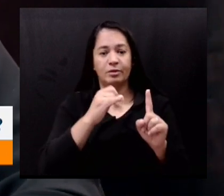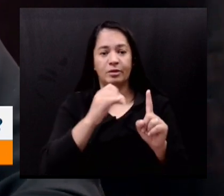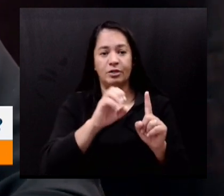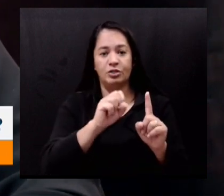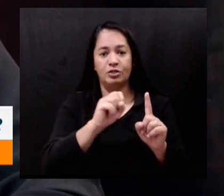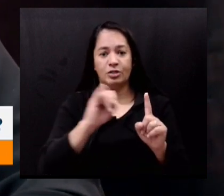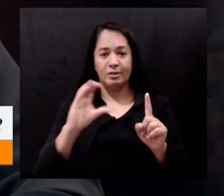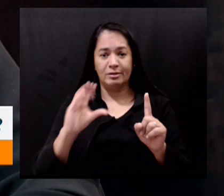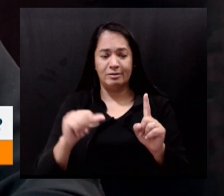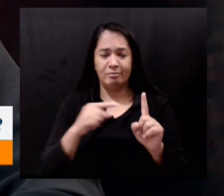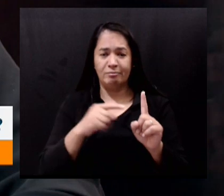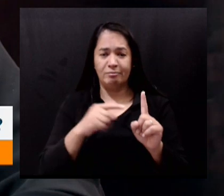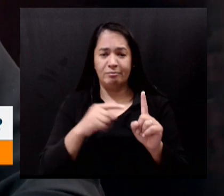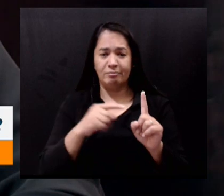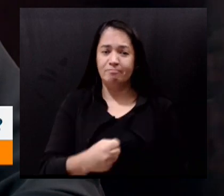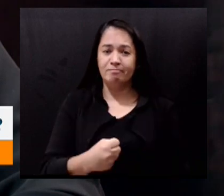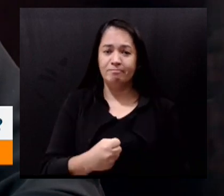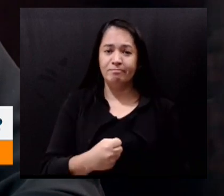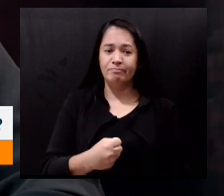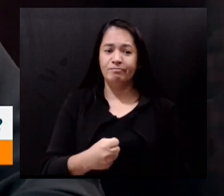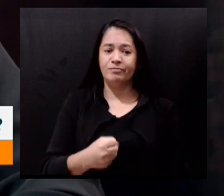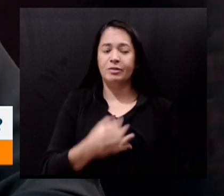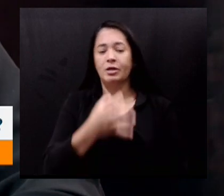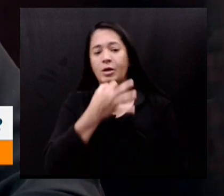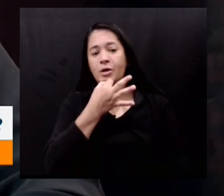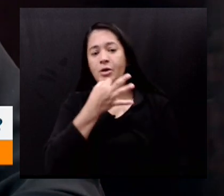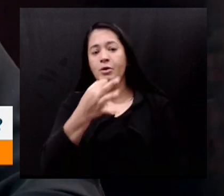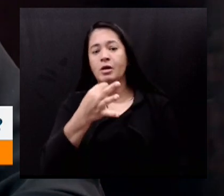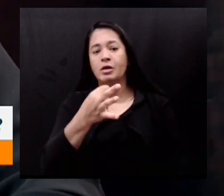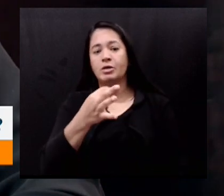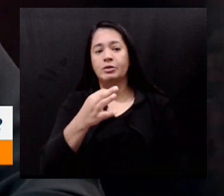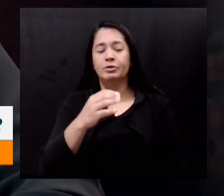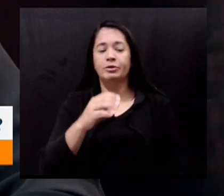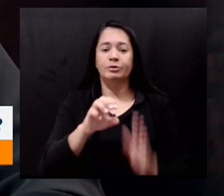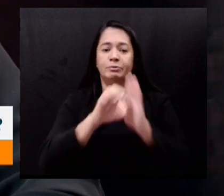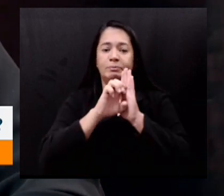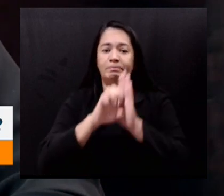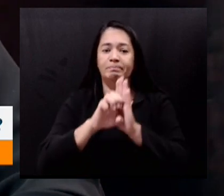suicídio, então eu acho que é um exemplo muito,